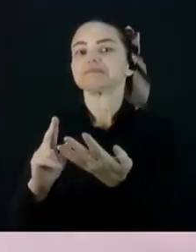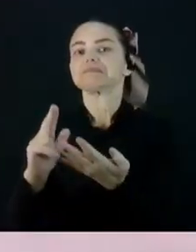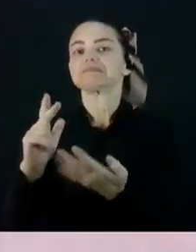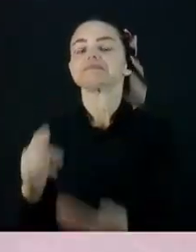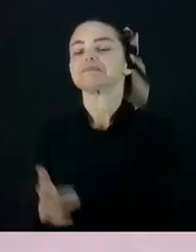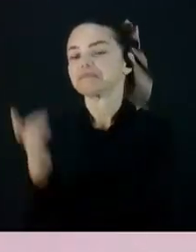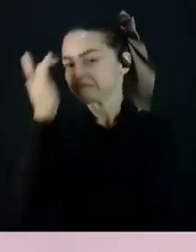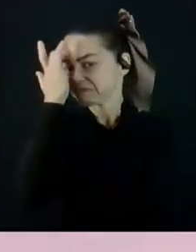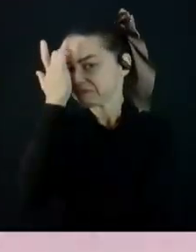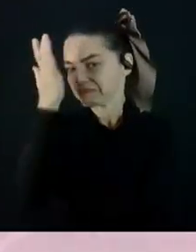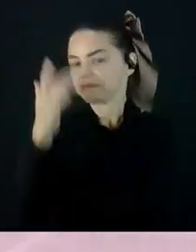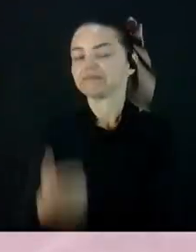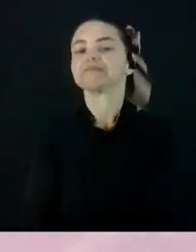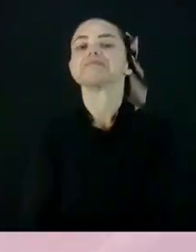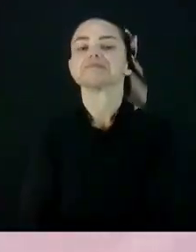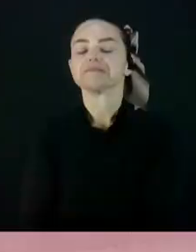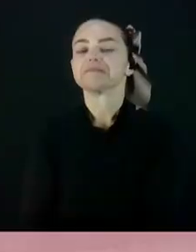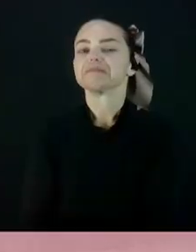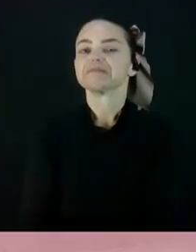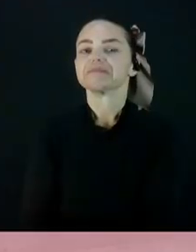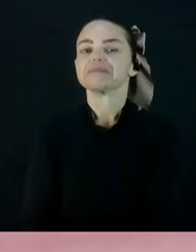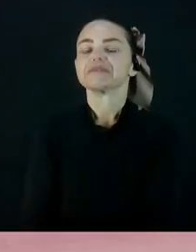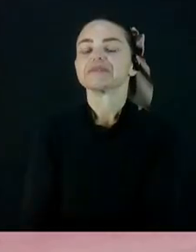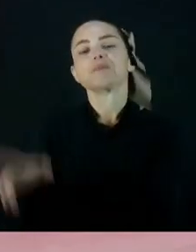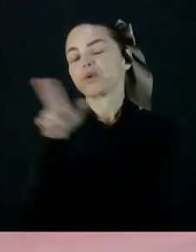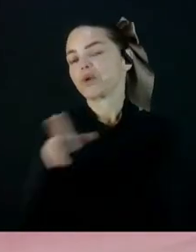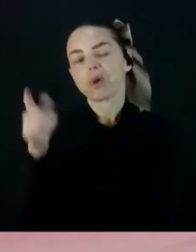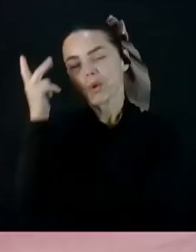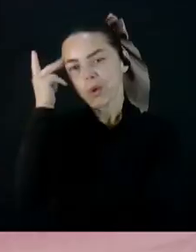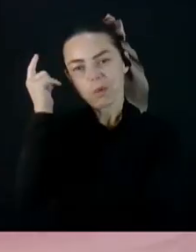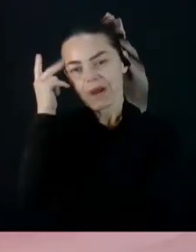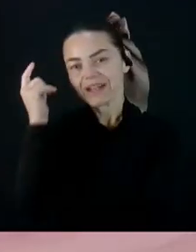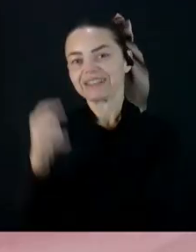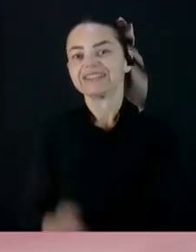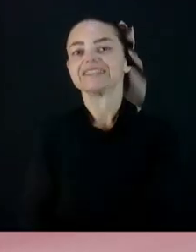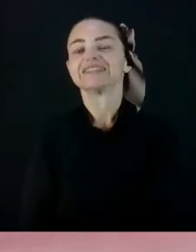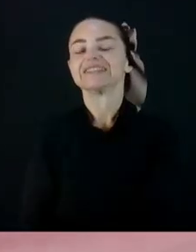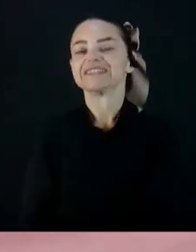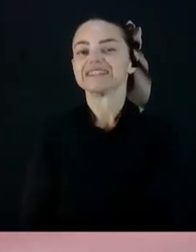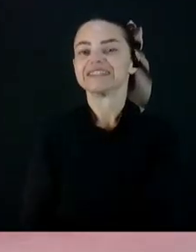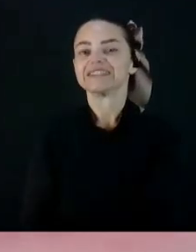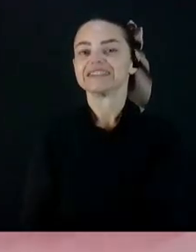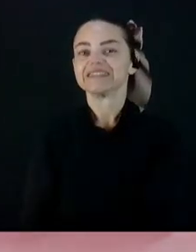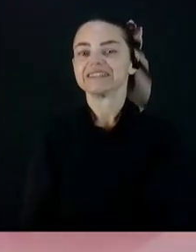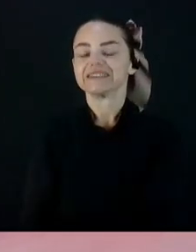tá? Mas a tesoura... Pode usar a comum, né? Atende tranquilamente.